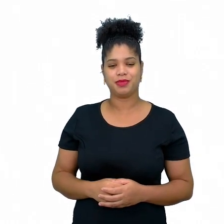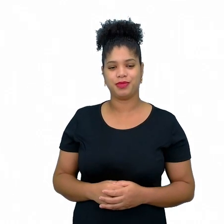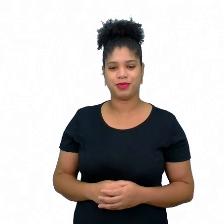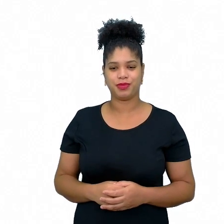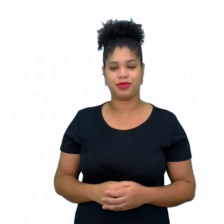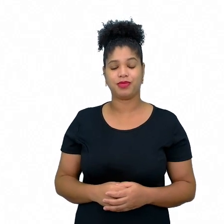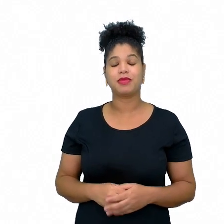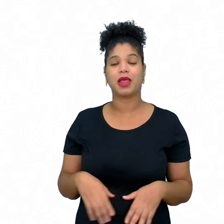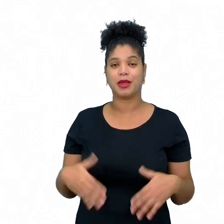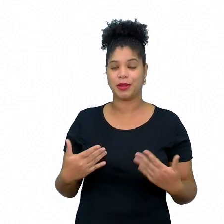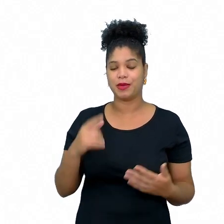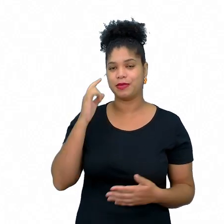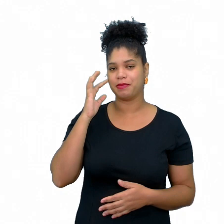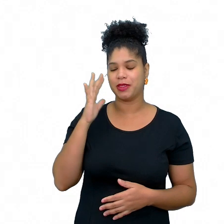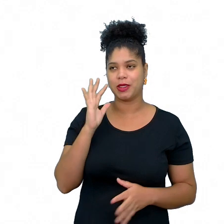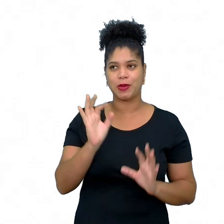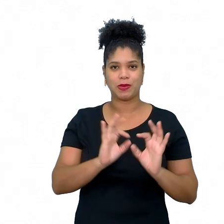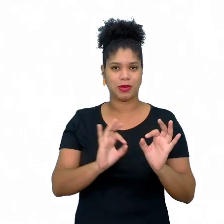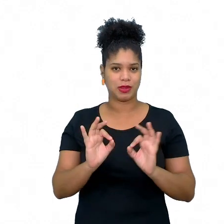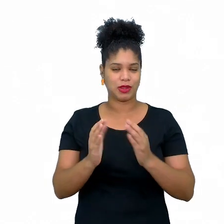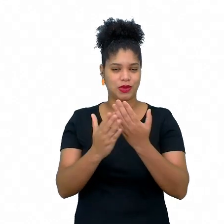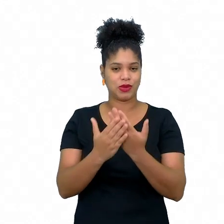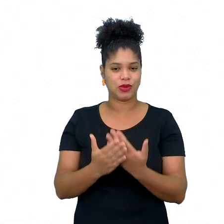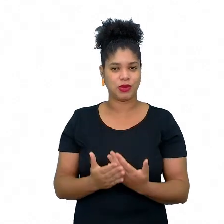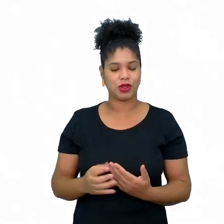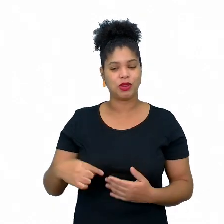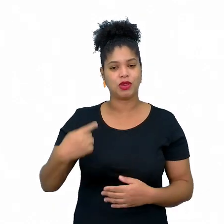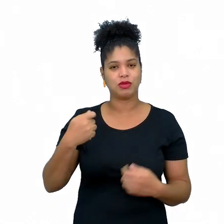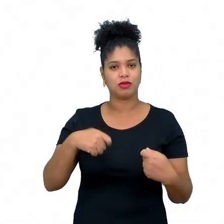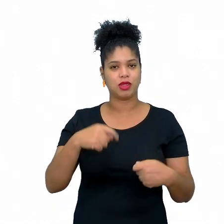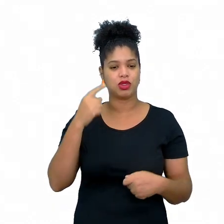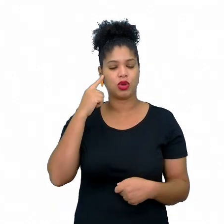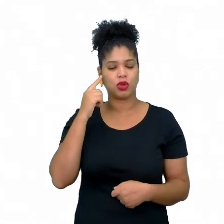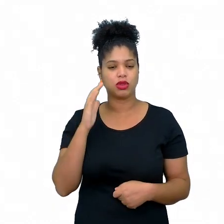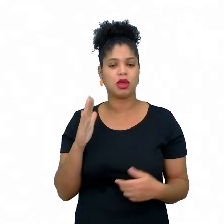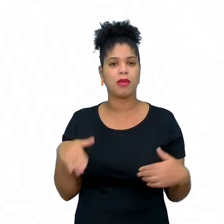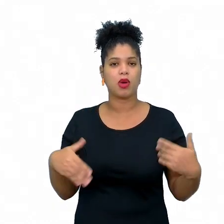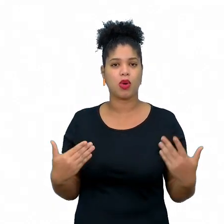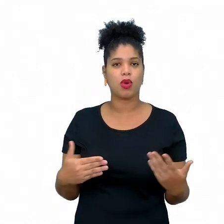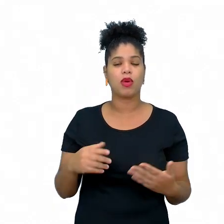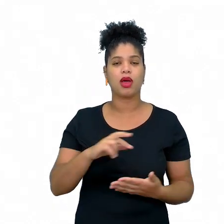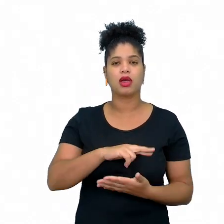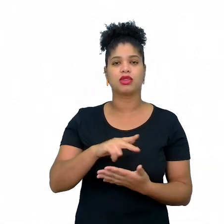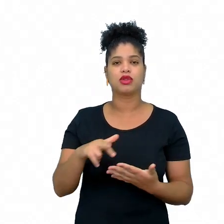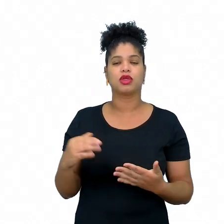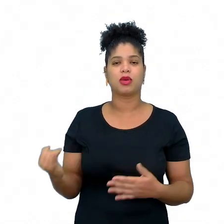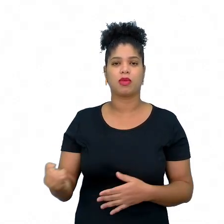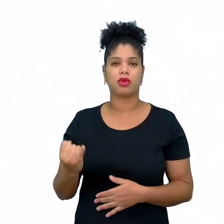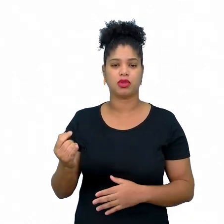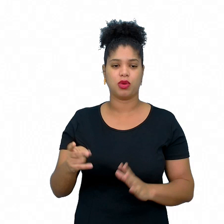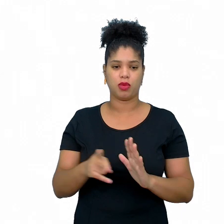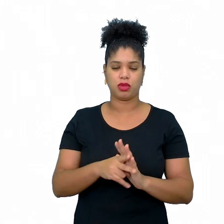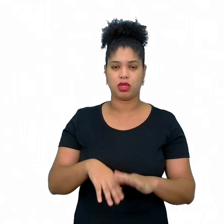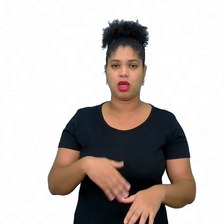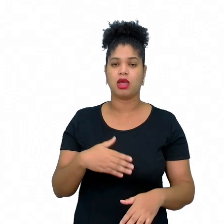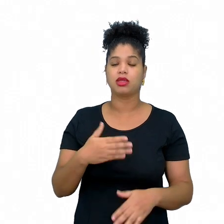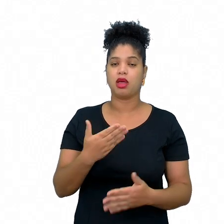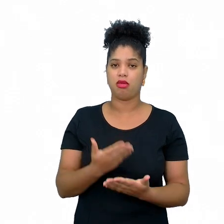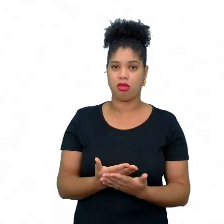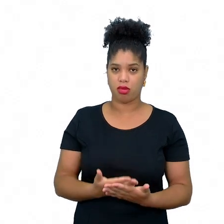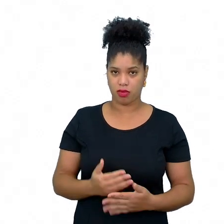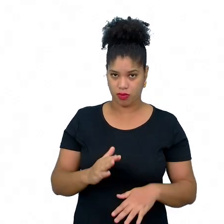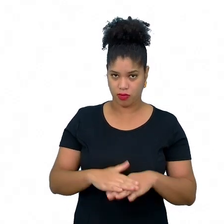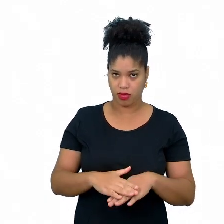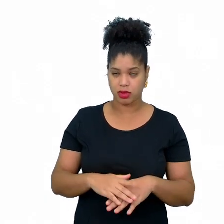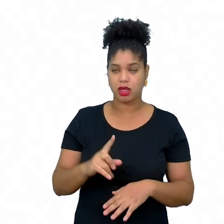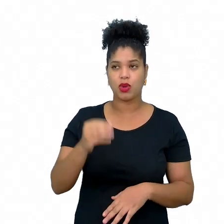Bom, pensando nesse plano de aula, nós precisamos pensar quais são os aspectos importantes de um plano de aula, né? É